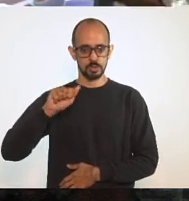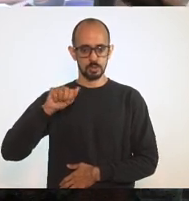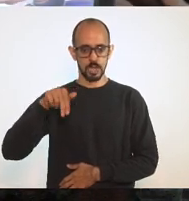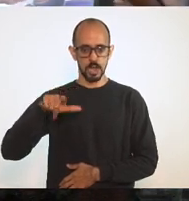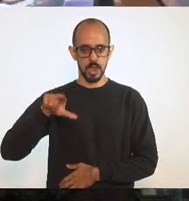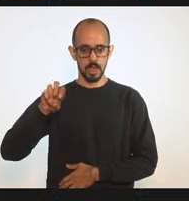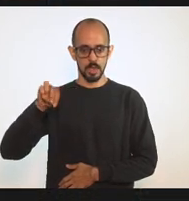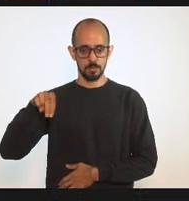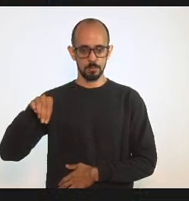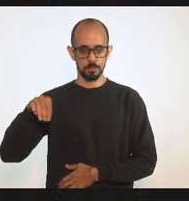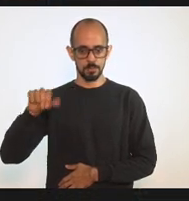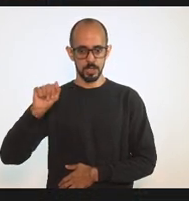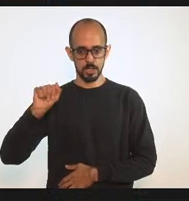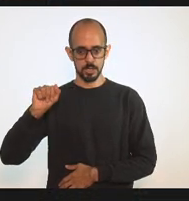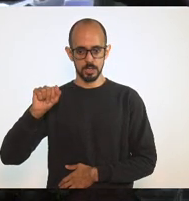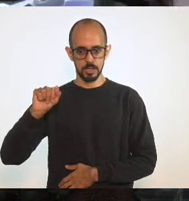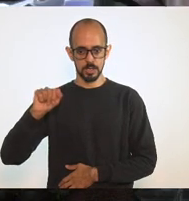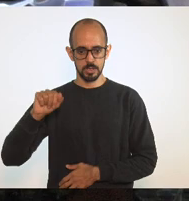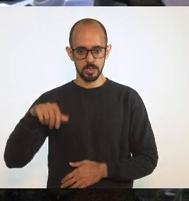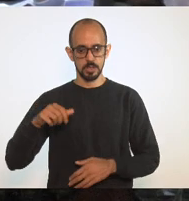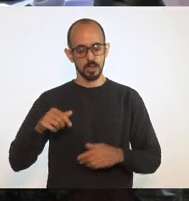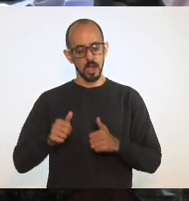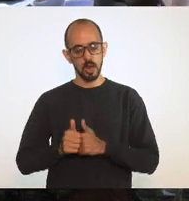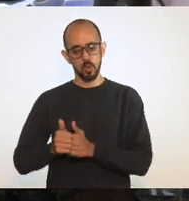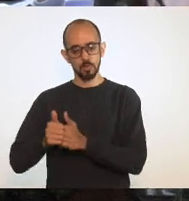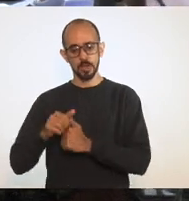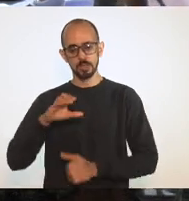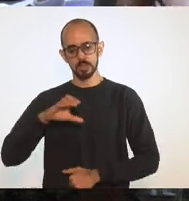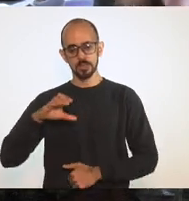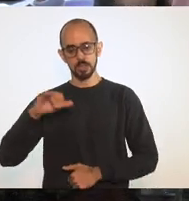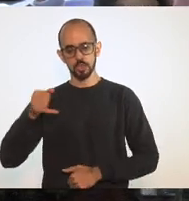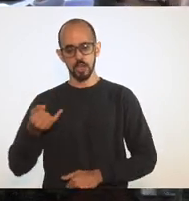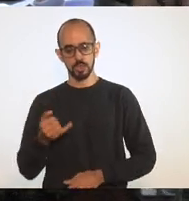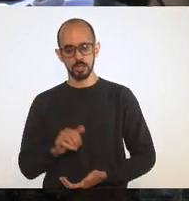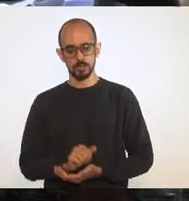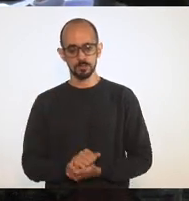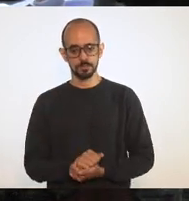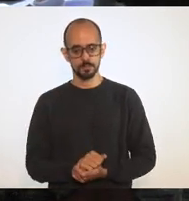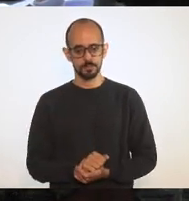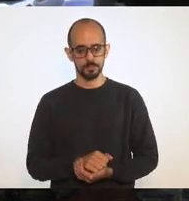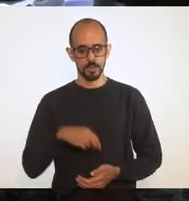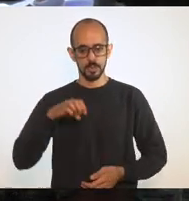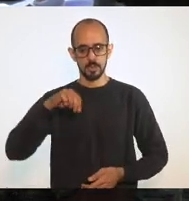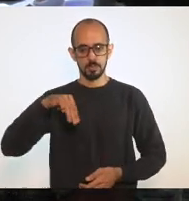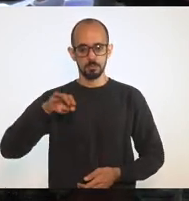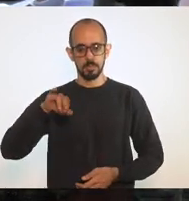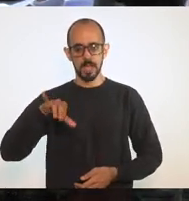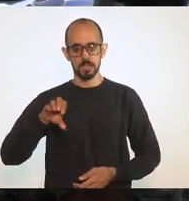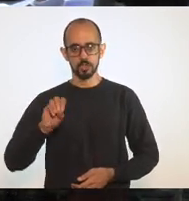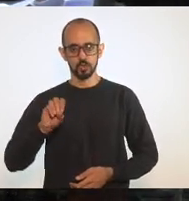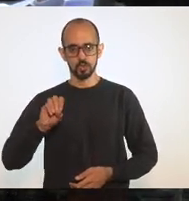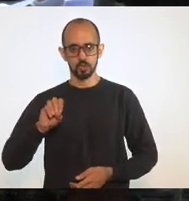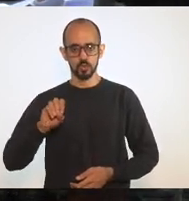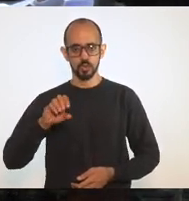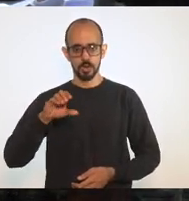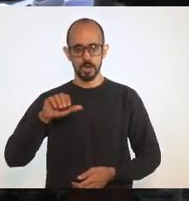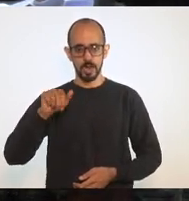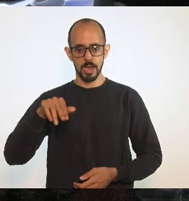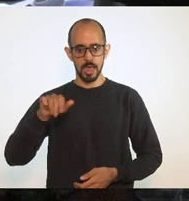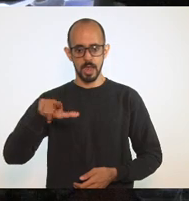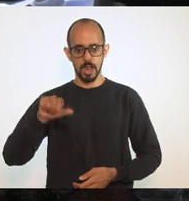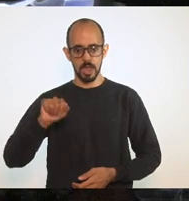Deputada acompanho a partir da CCJ, presidente. Ok. Pela Comissão de Orçamento, deputado Márcio Canella. Deputado Márcio